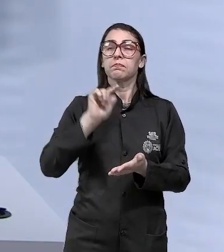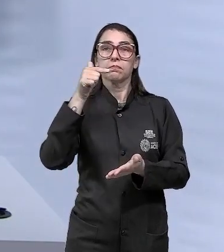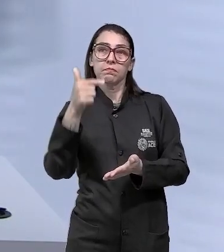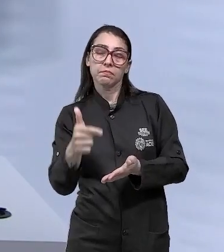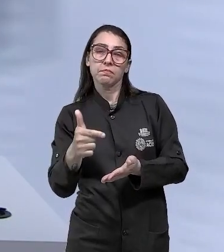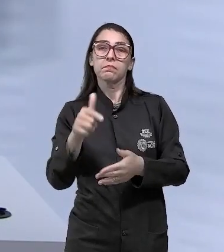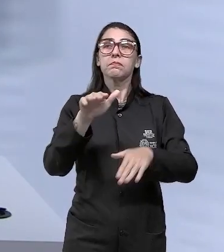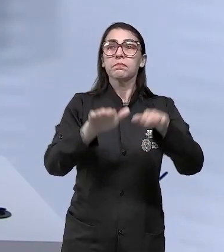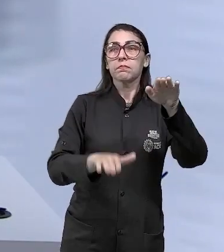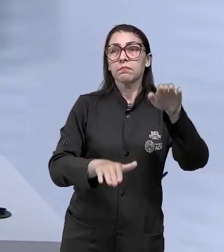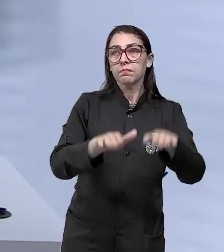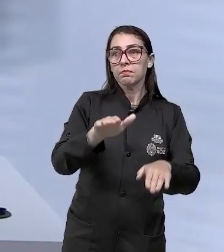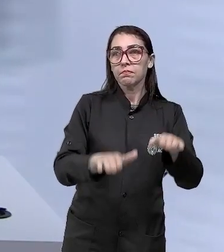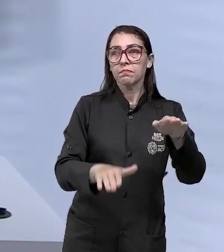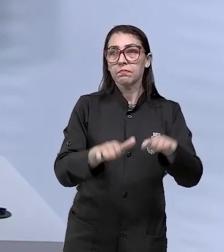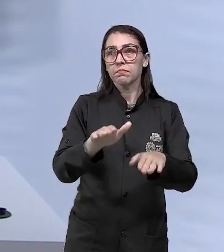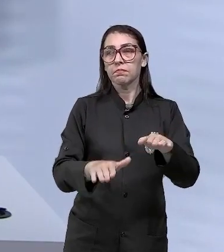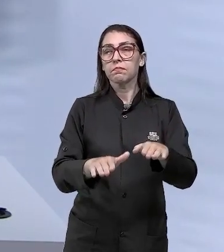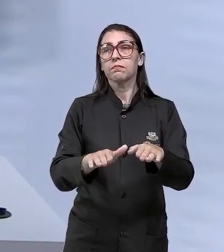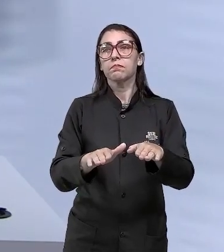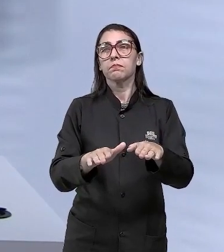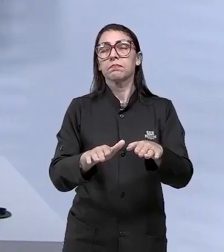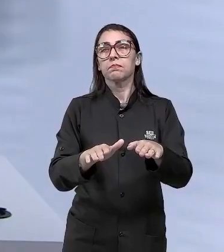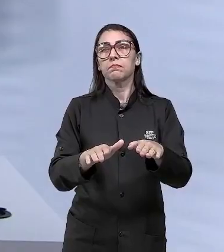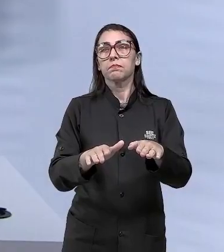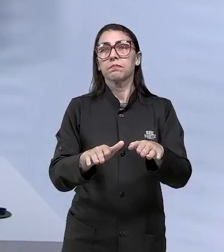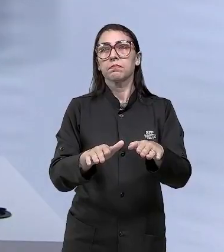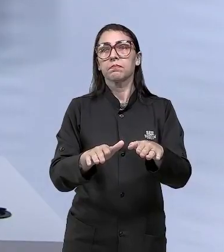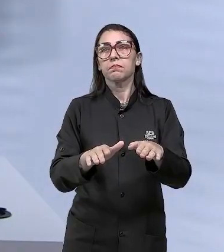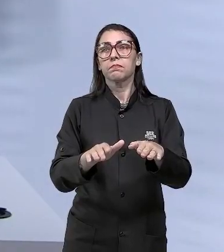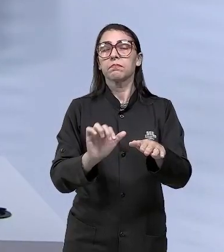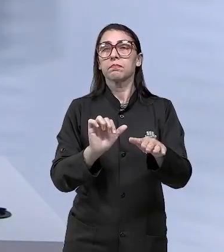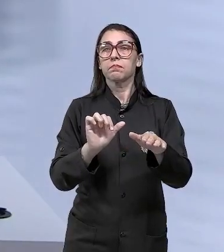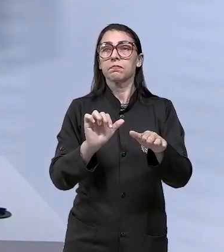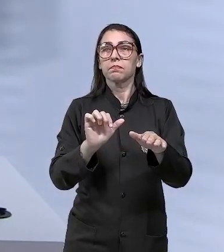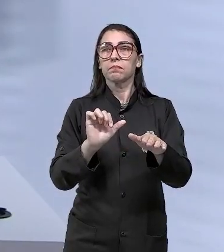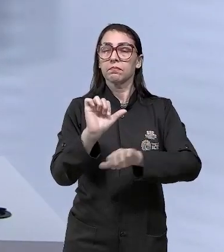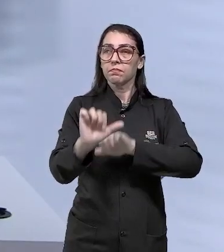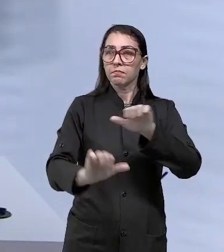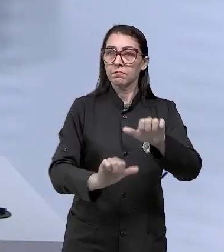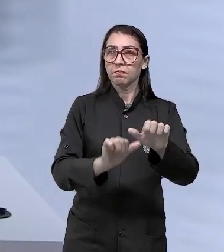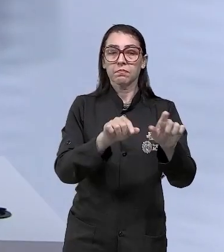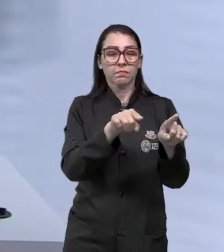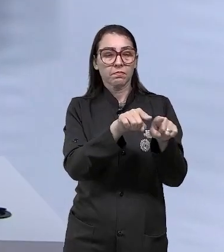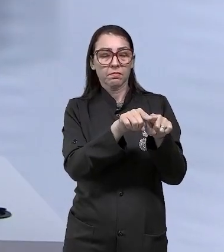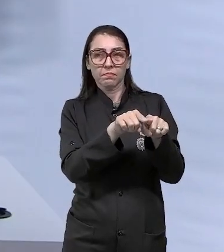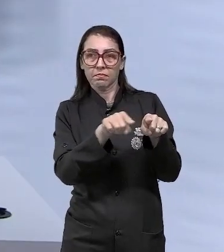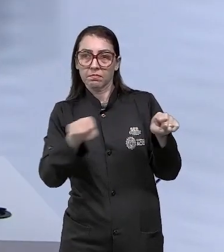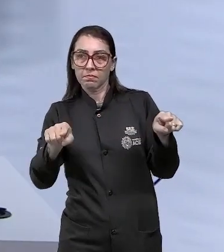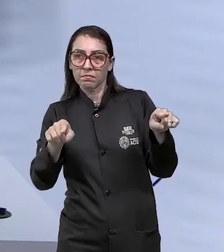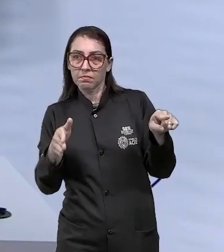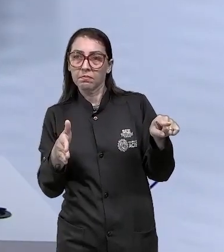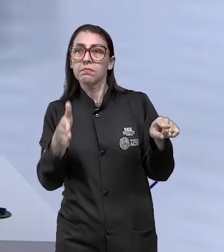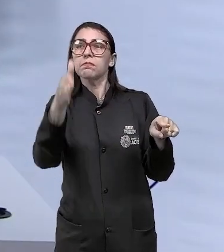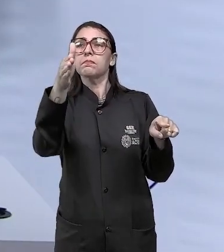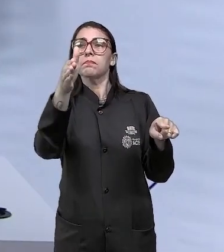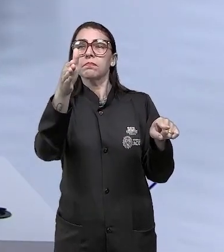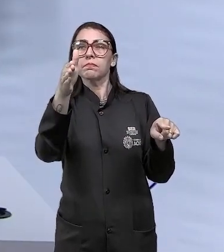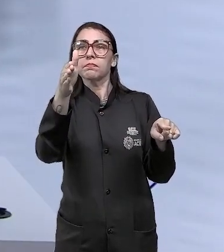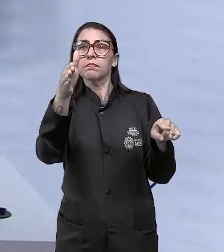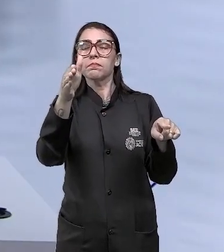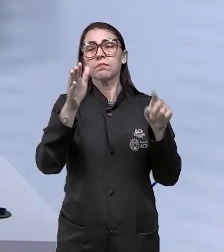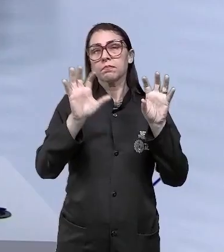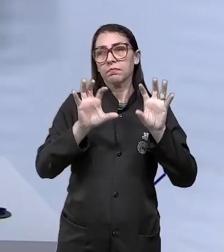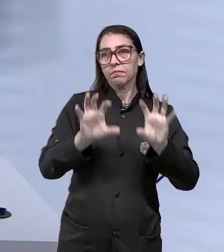algum modo, são derivadas dela por uma translação horizontal e vertical. Da